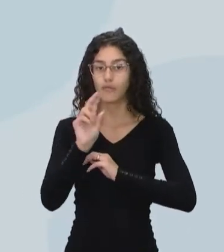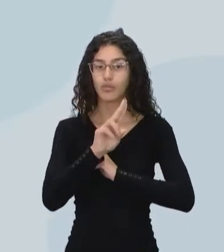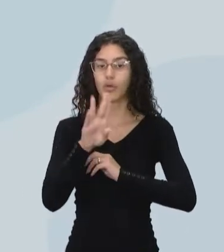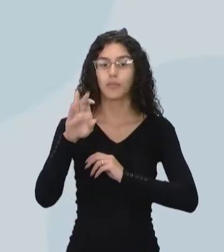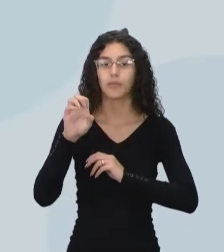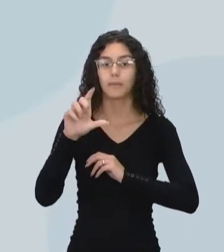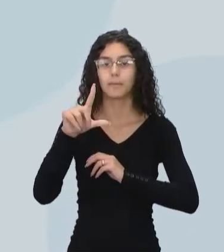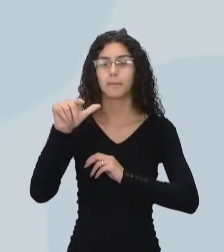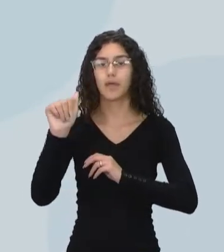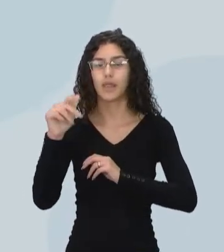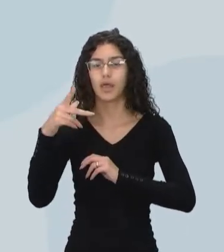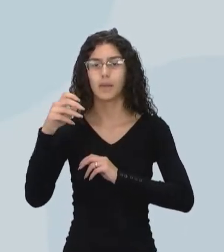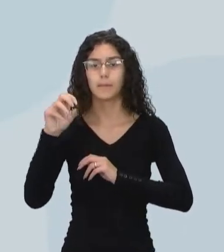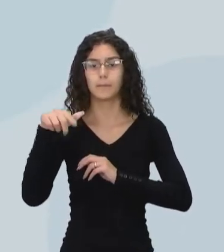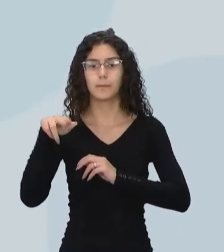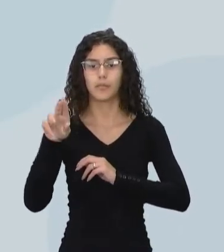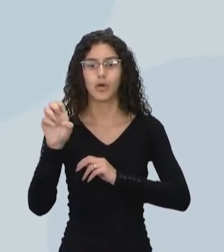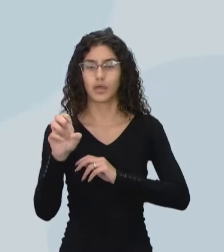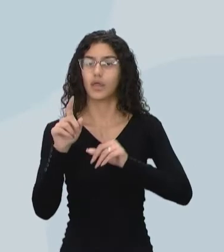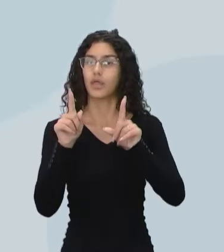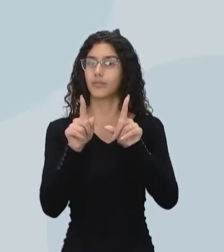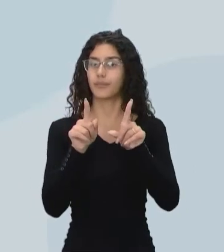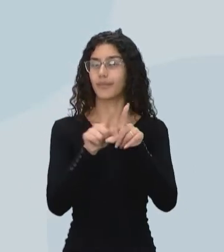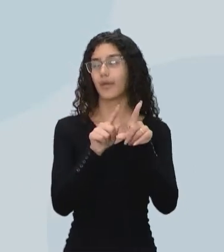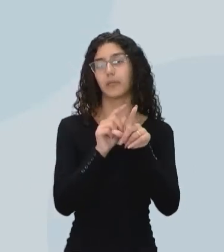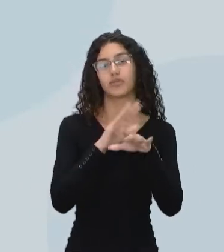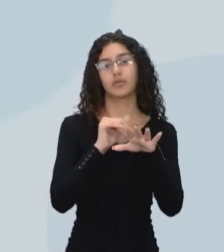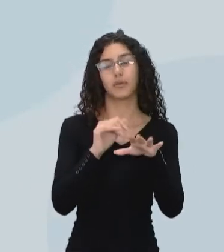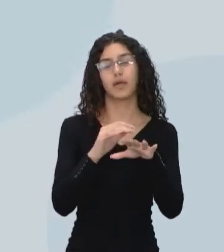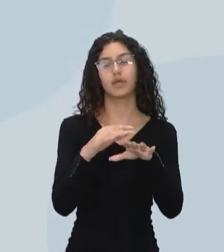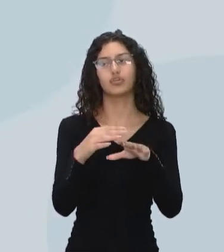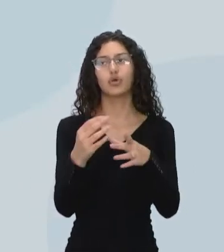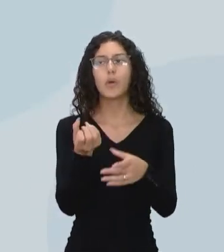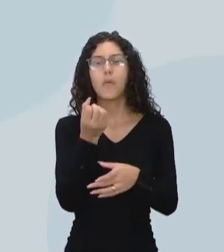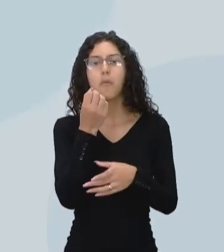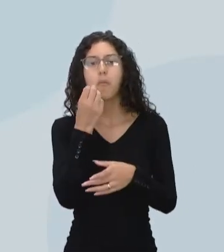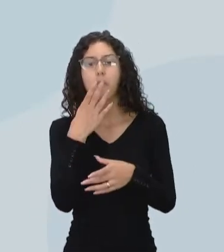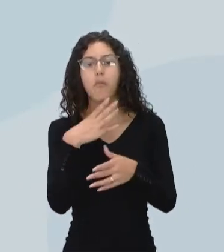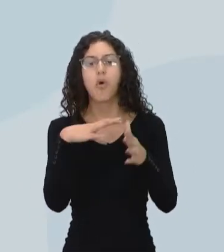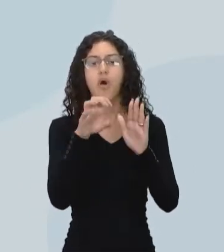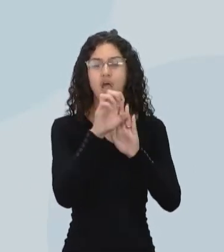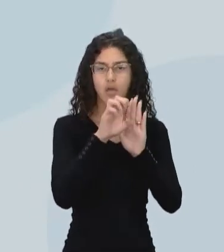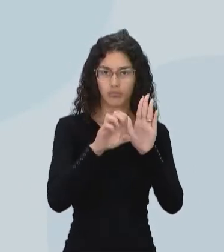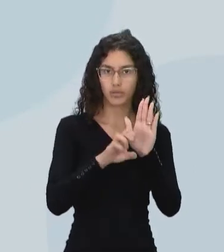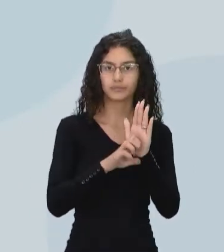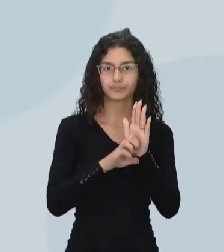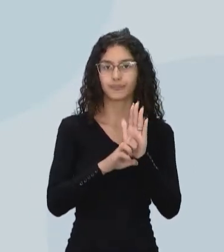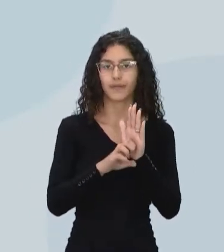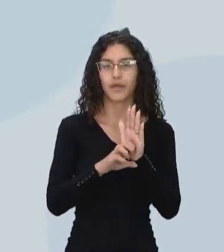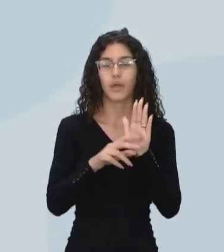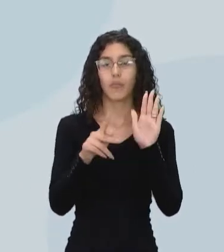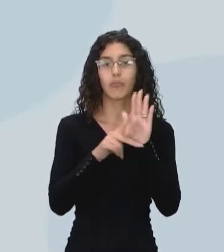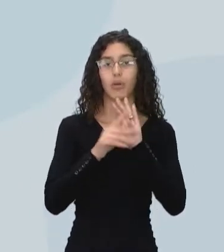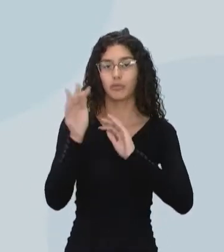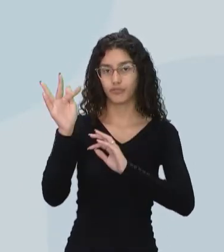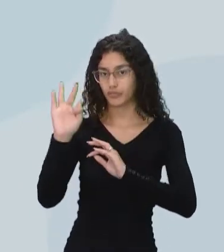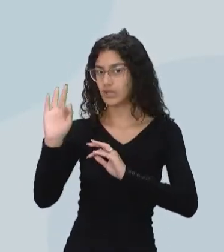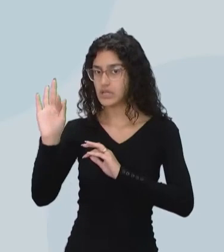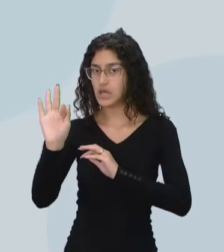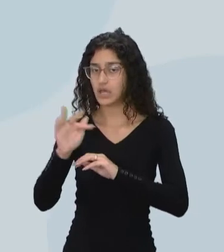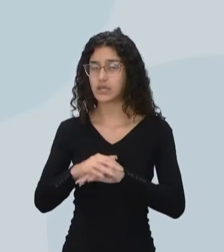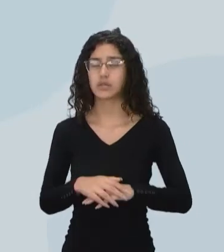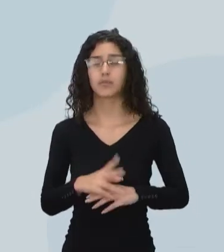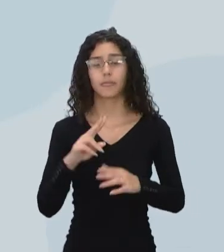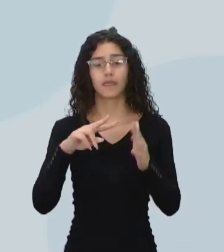Époque, ou também chamada de Bela Época. Esse é um termo em francês, tá? É a Belle Époque, que